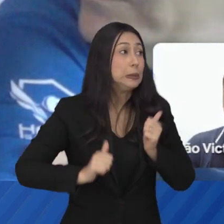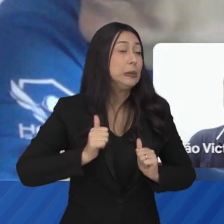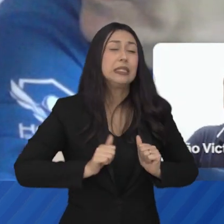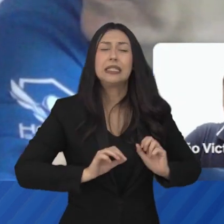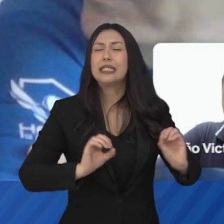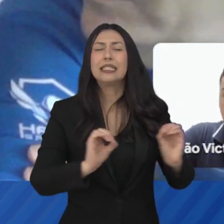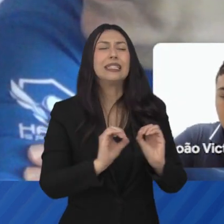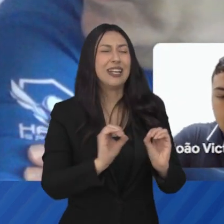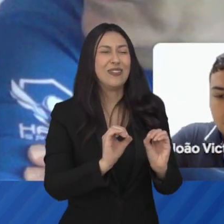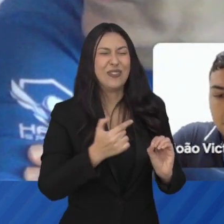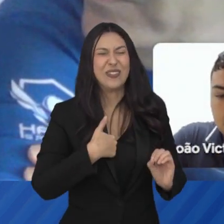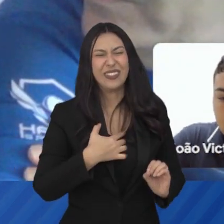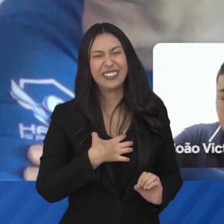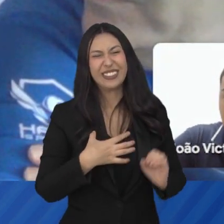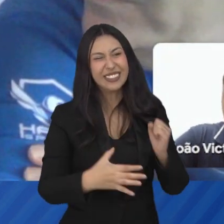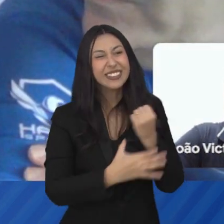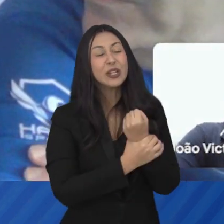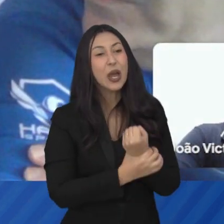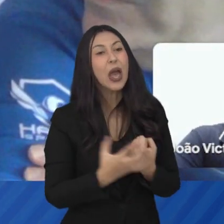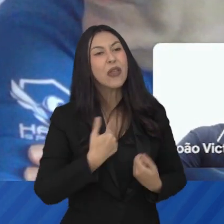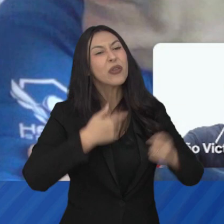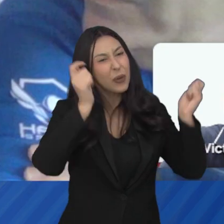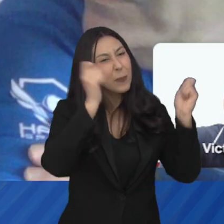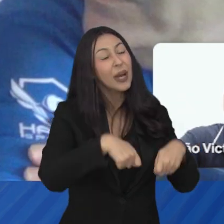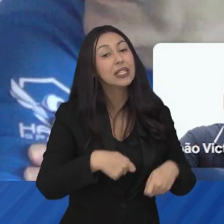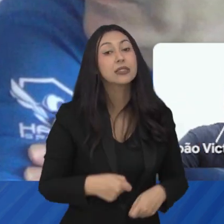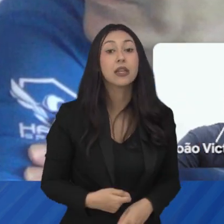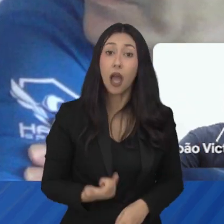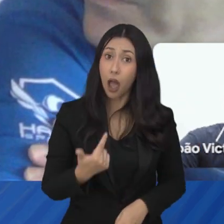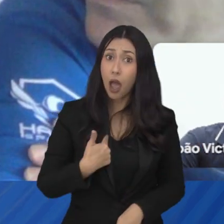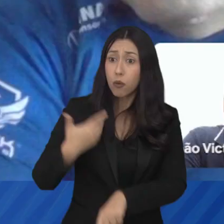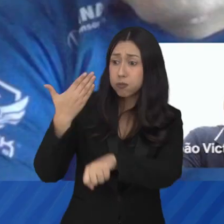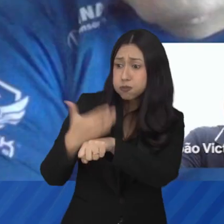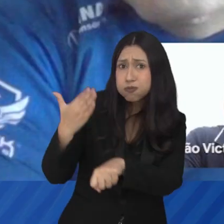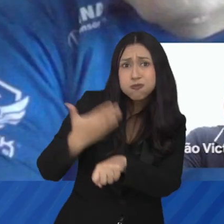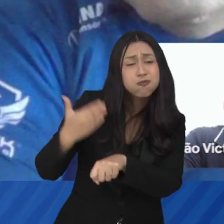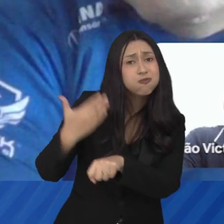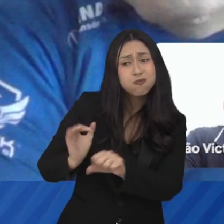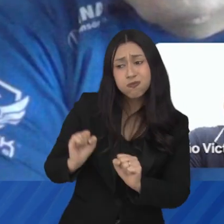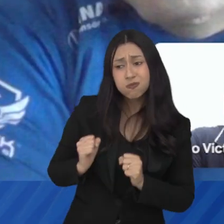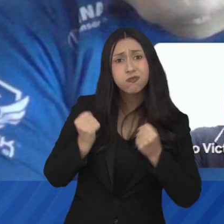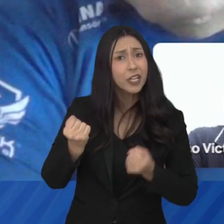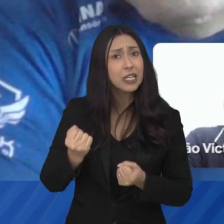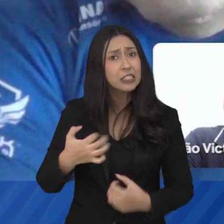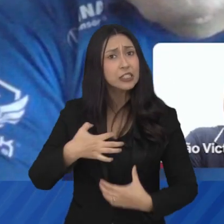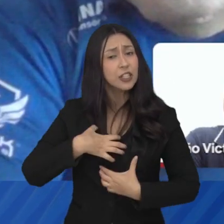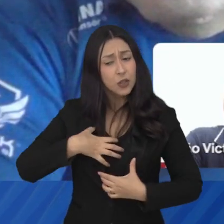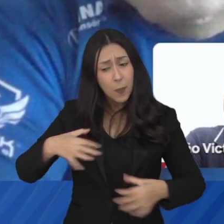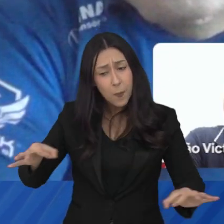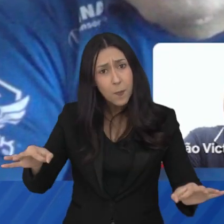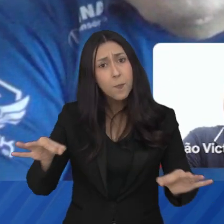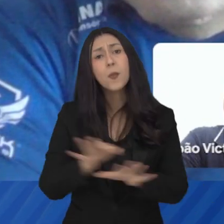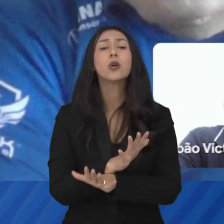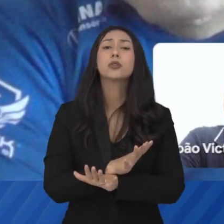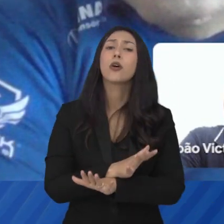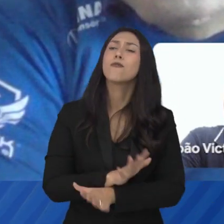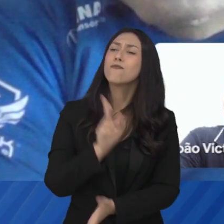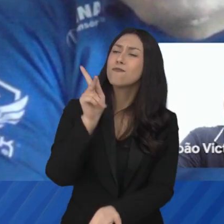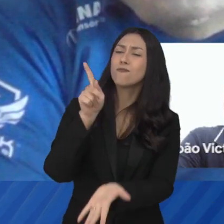sentindo tanta ansiedade, eu estou segura assim, e eu acredito que eu posso trazer um bom resultado. Fiz o meu melhor para chegar até aqui, me sinto também